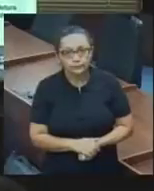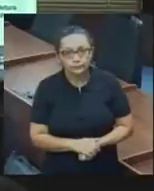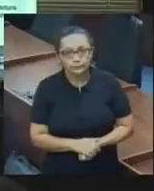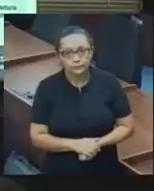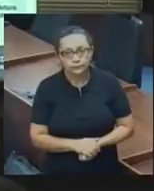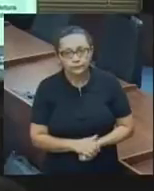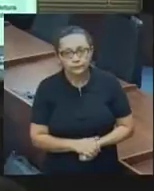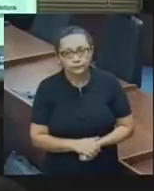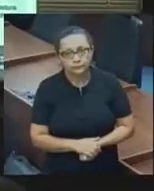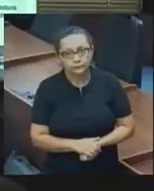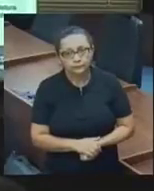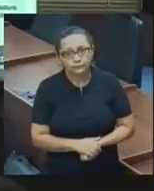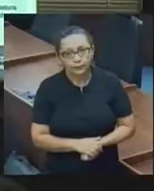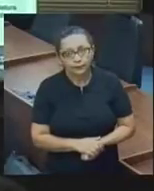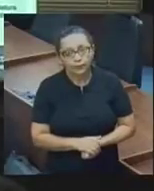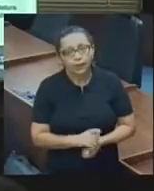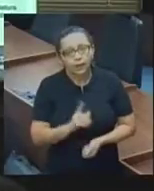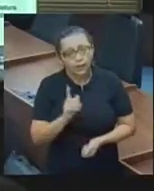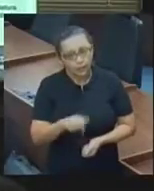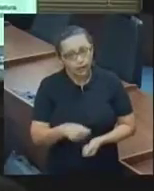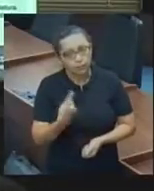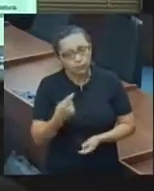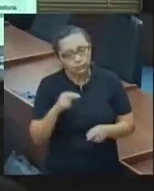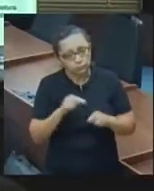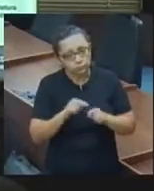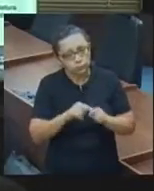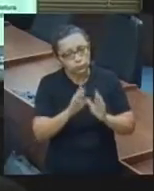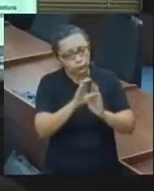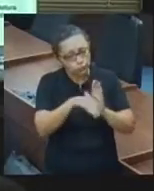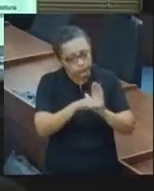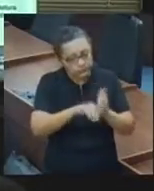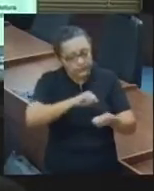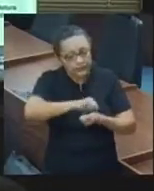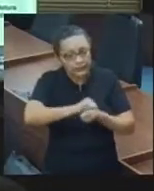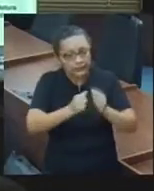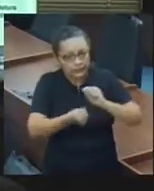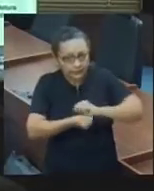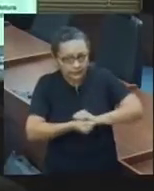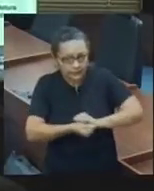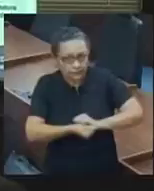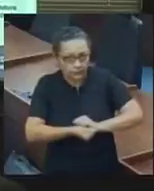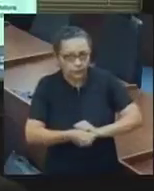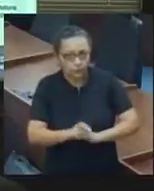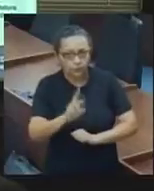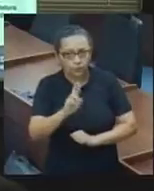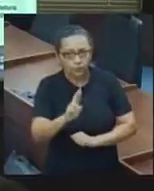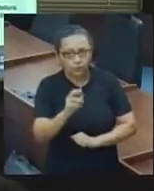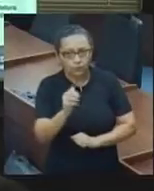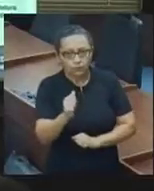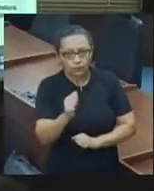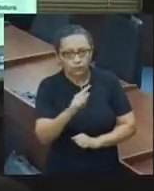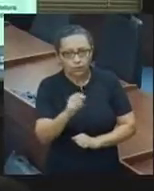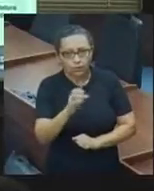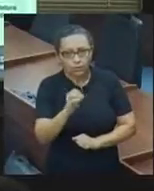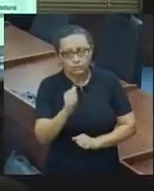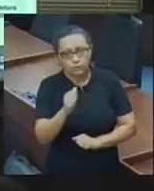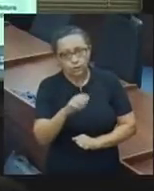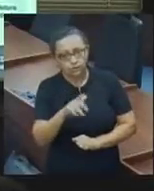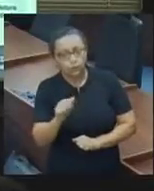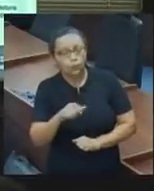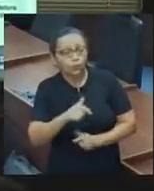é uma aplicação do conceito de adaptação razoável outras situações um prédio